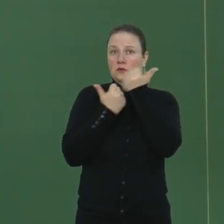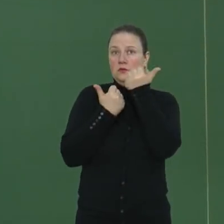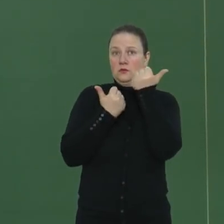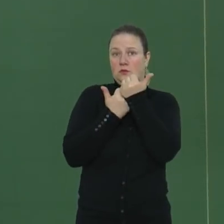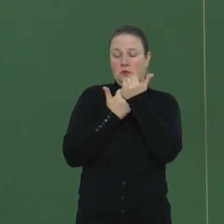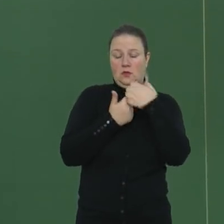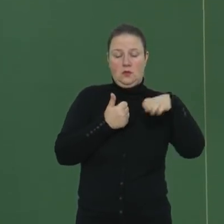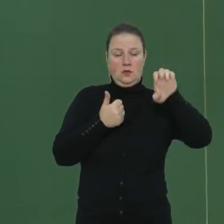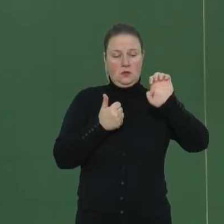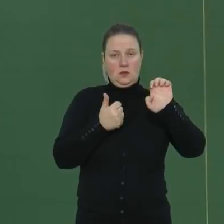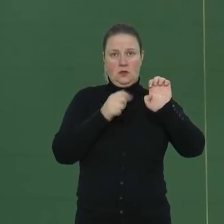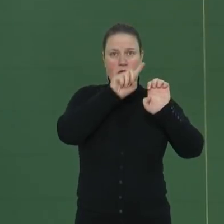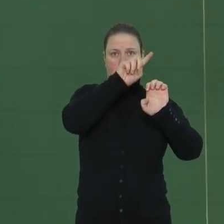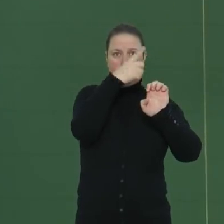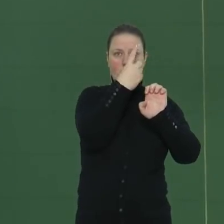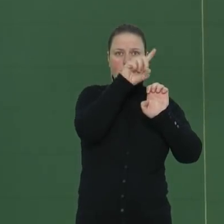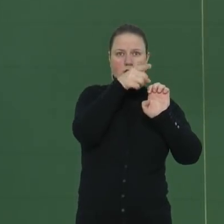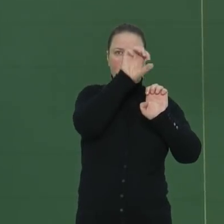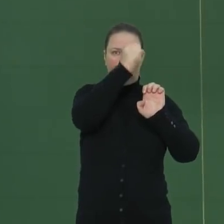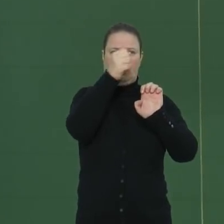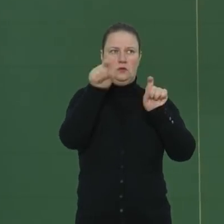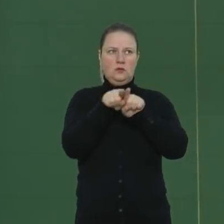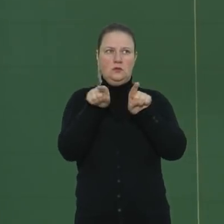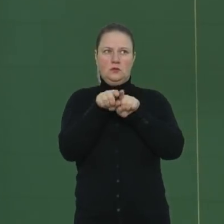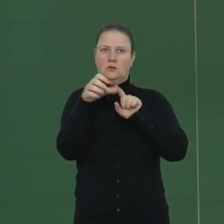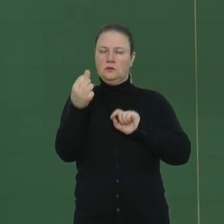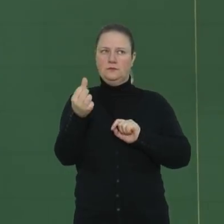exponencial, certo?